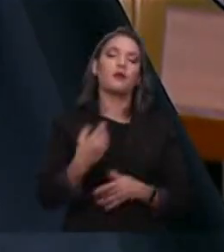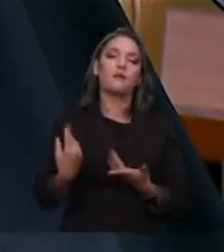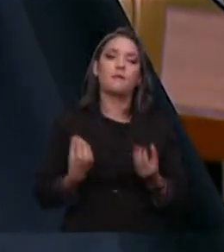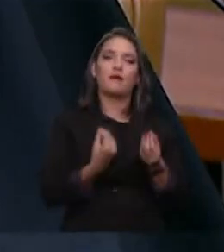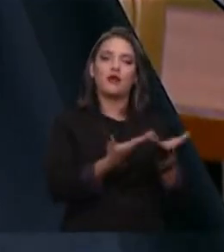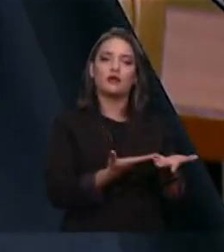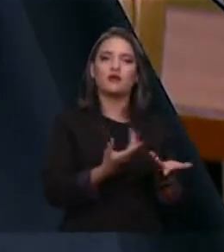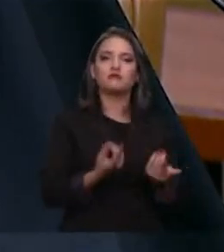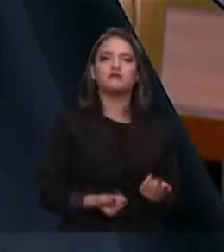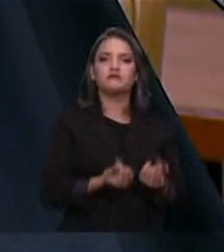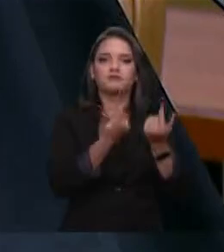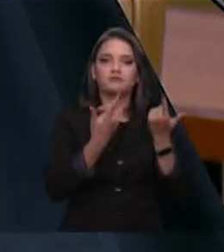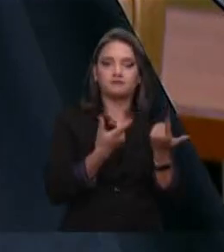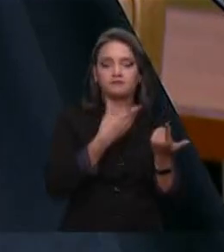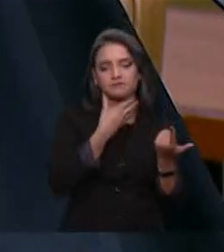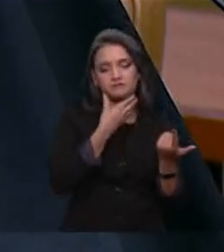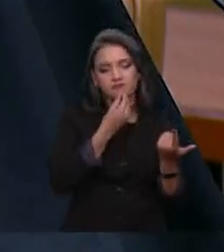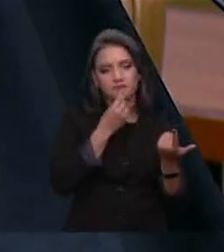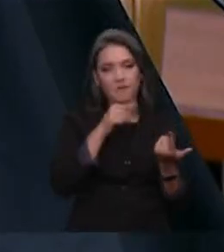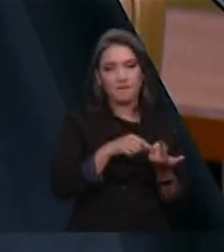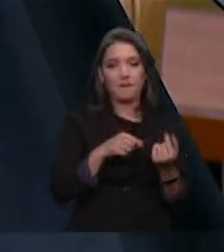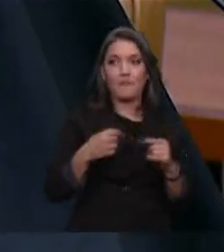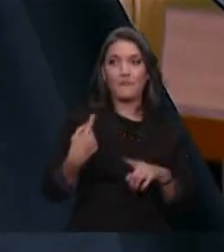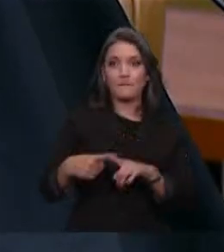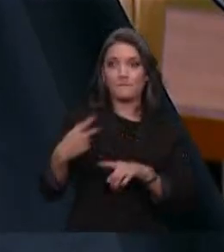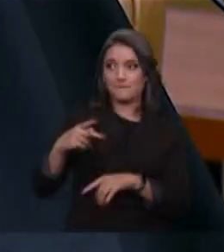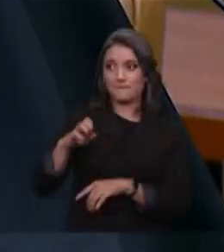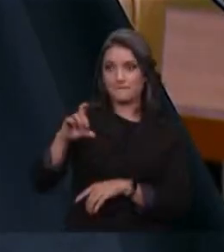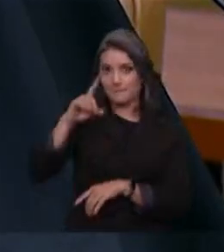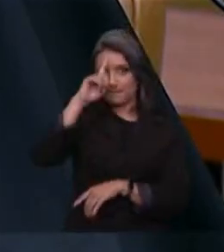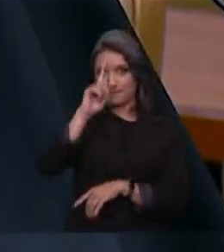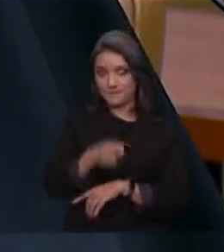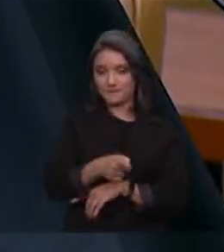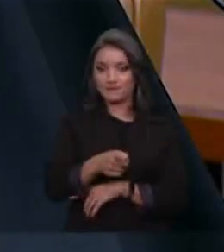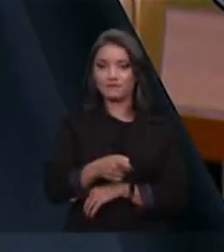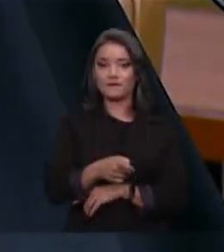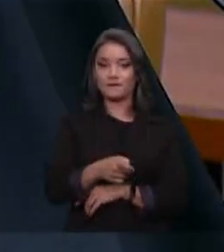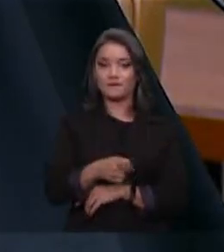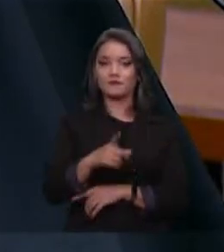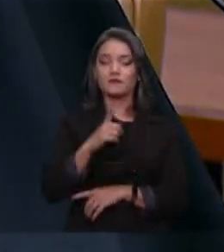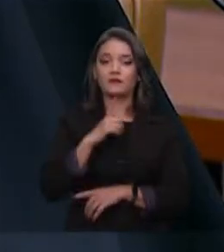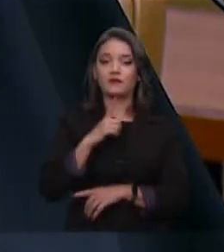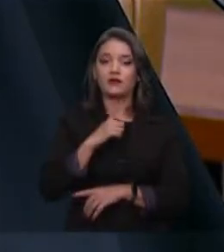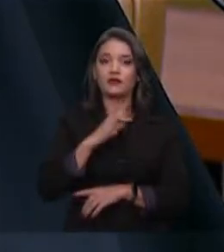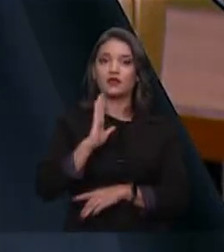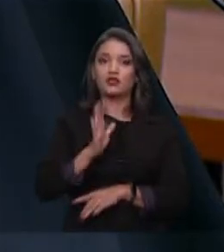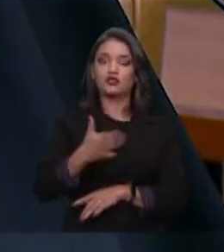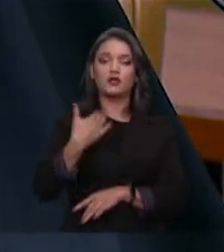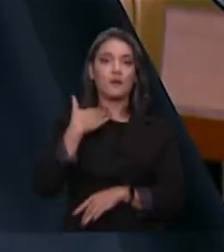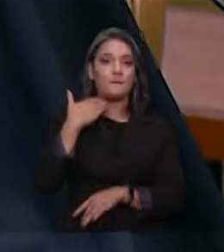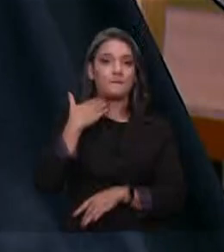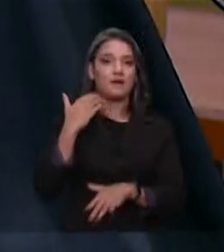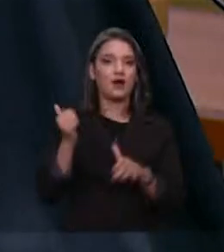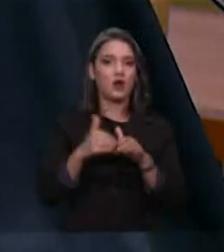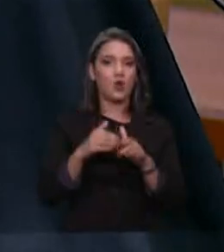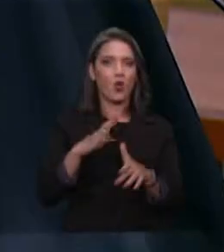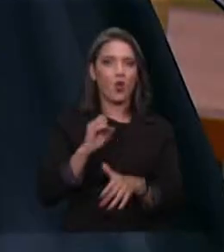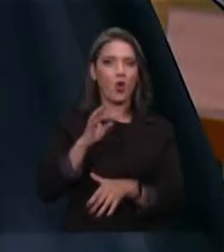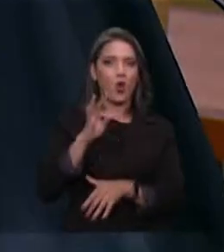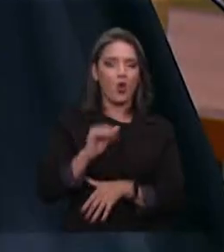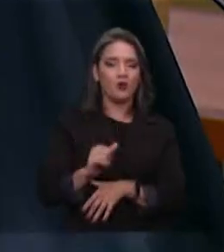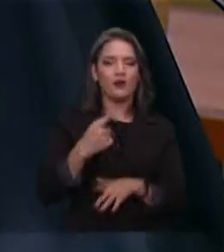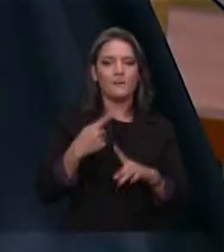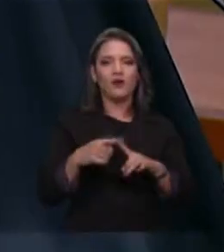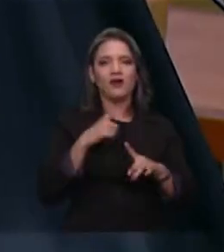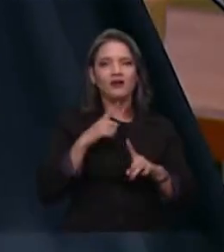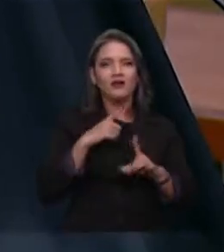mando de Pedro Paulo Bergamaschi e de Leone Ramos, que com ele mantinham uma espécie de conta corrente em razão de limitações à utilização